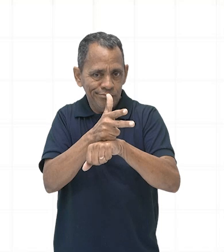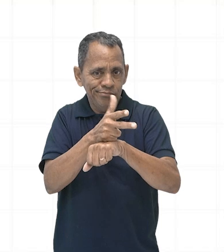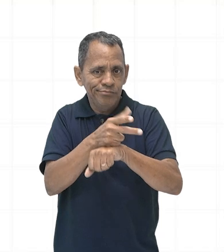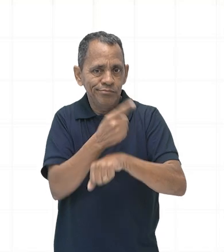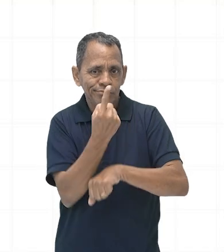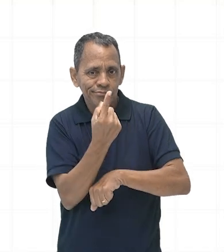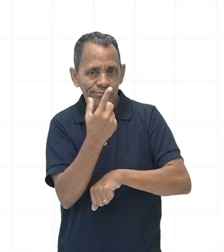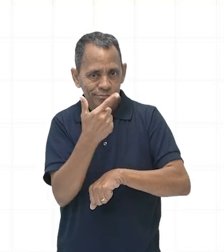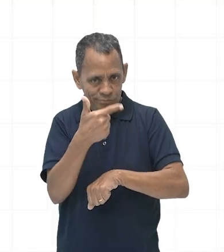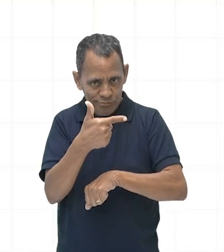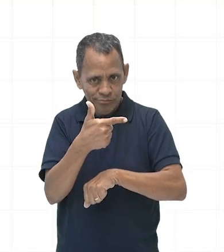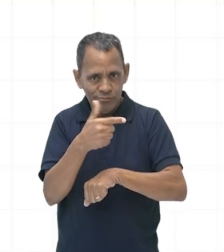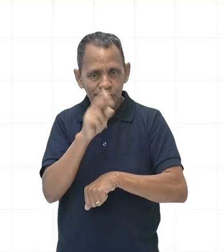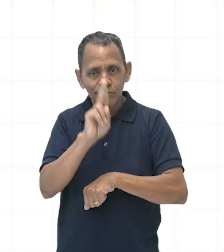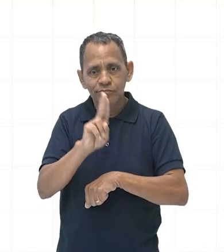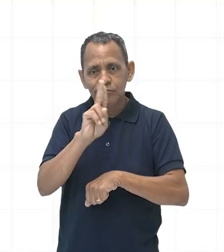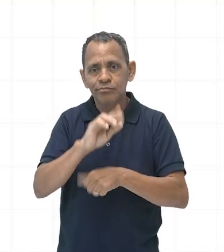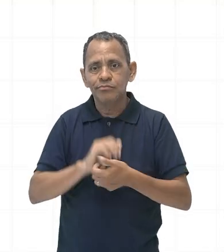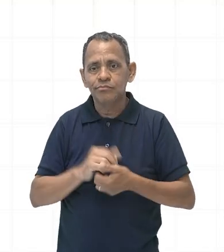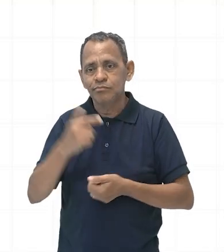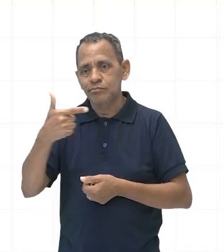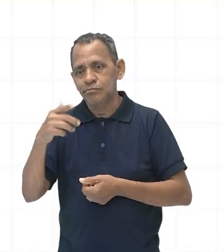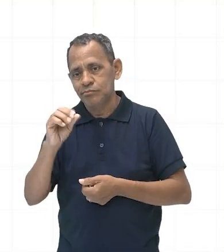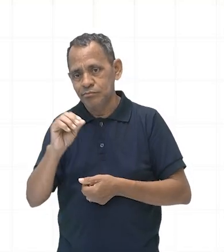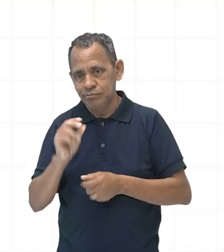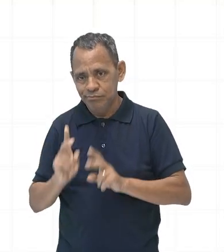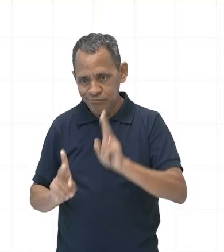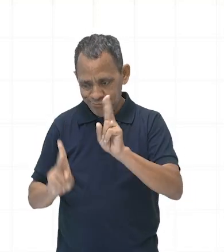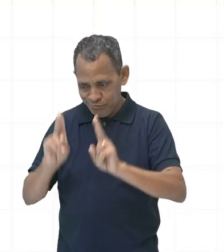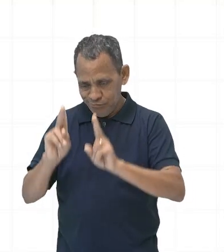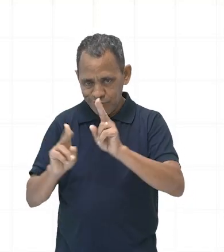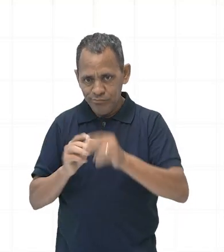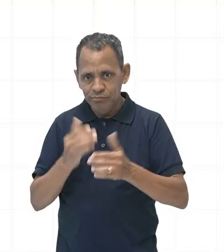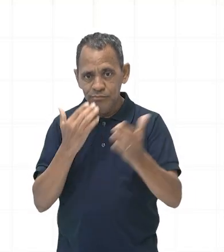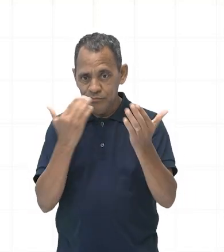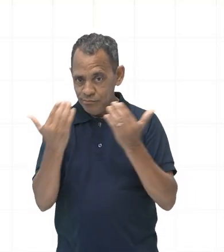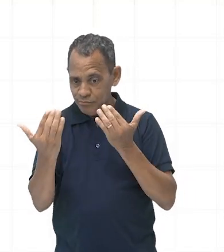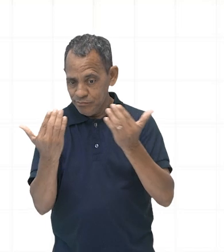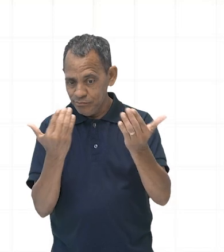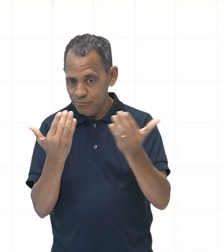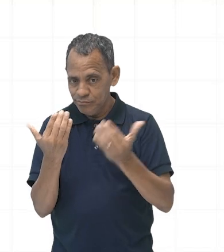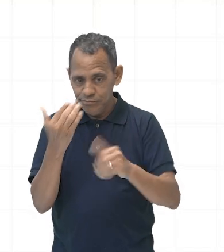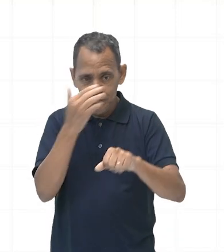20 cortes? Beleza, vamos comparar, né?